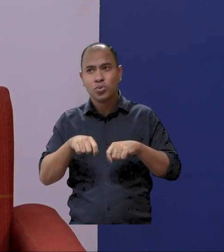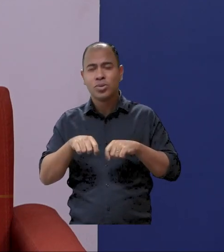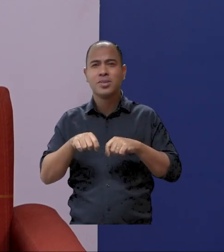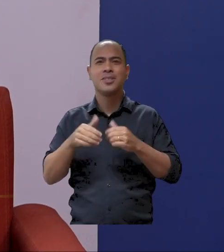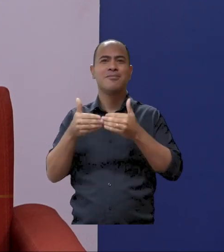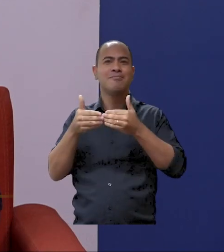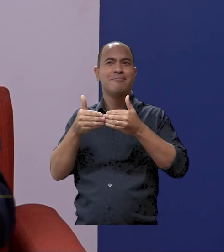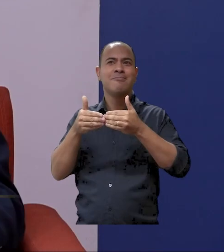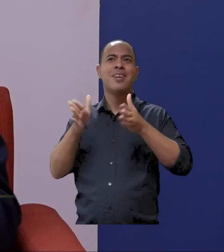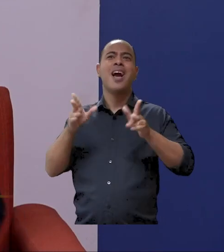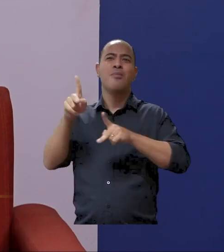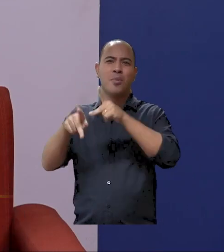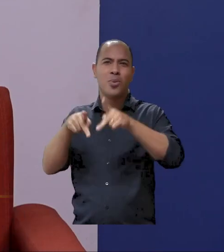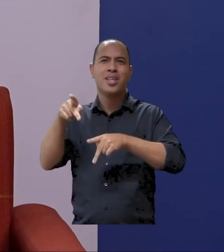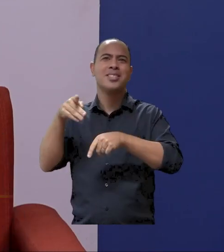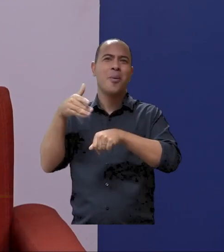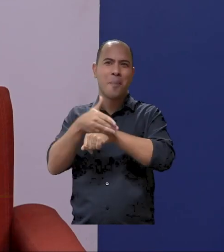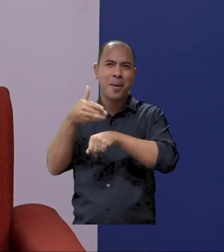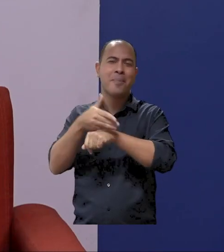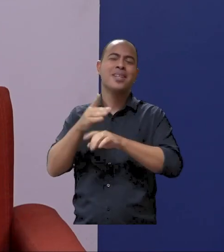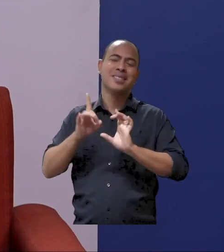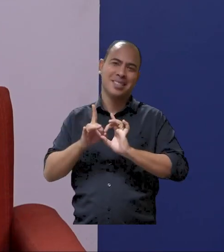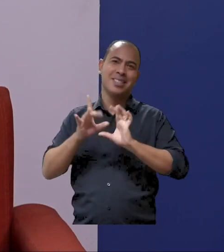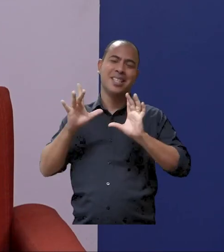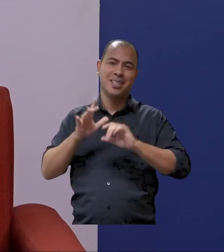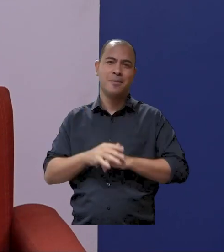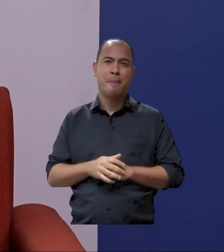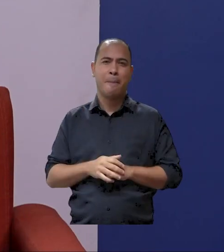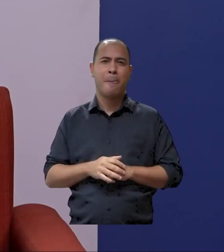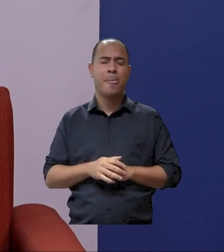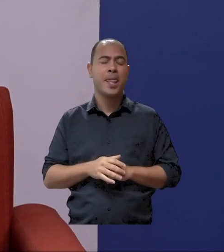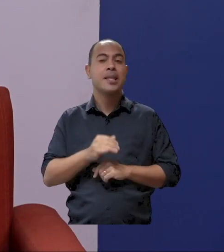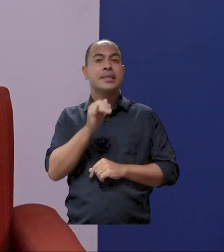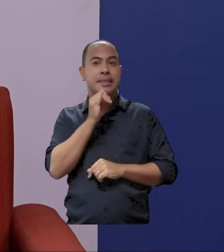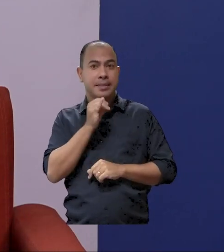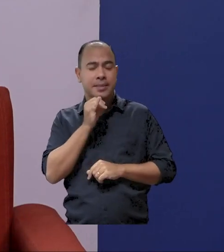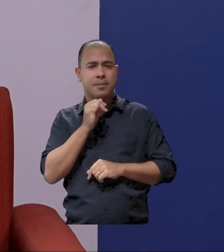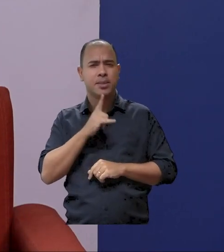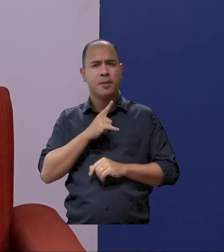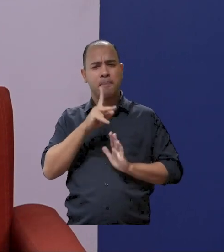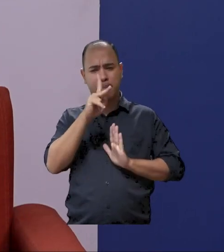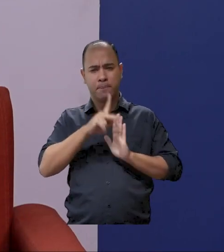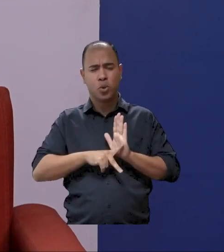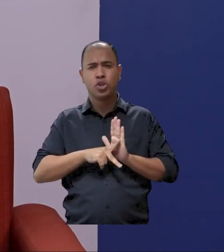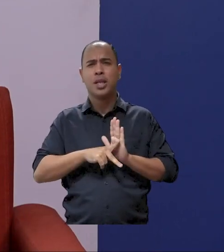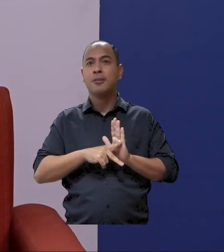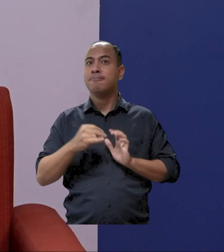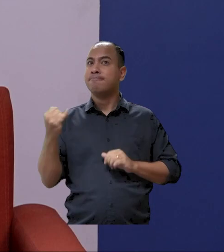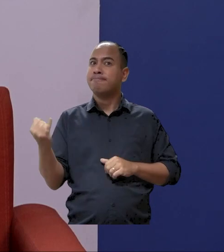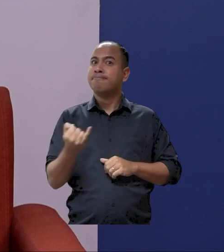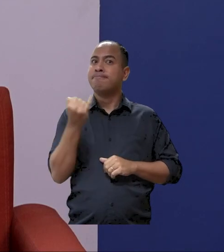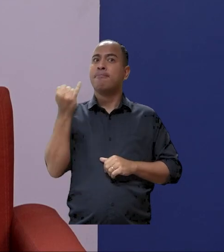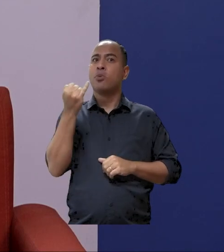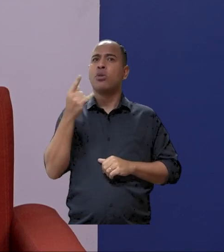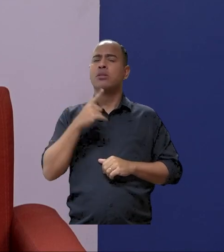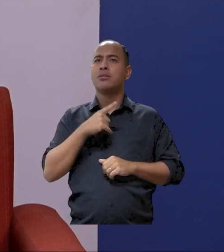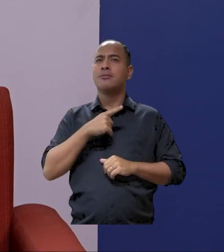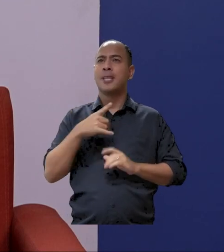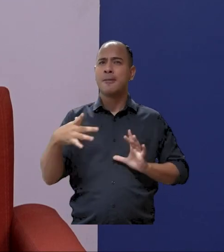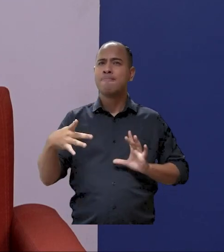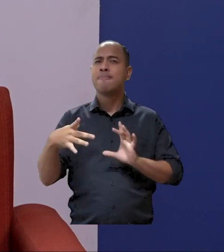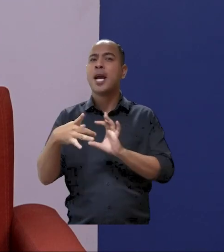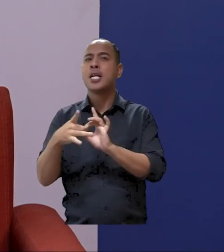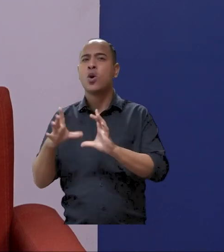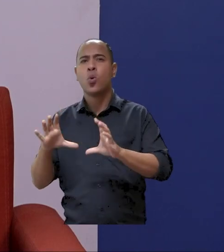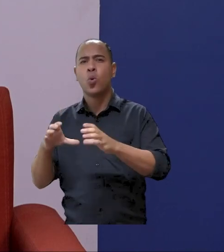Procuradoria, ela abre para a comunidade. Aqui eu me refiro a um projeto importante que existe aqui de